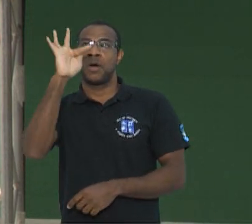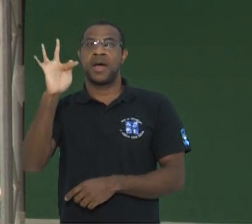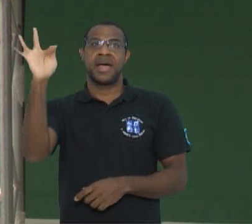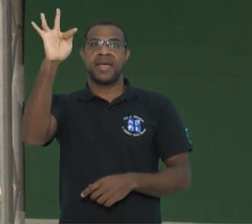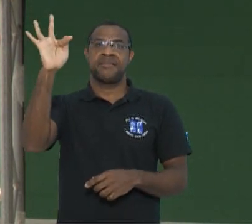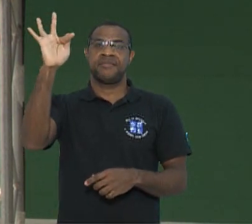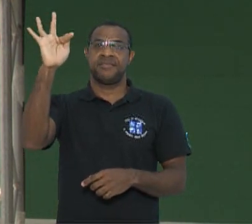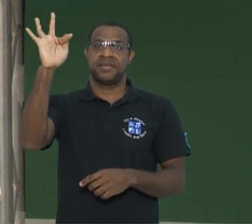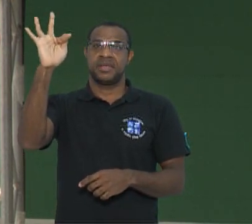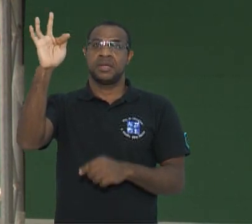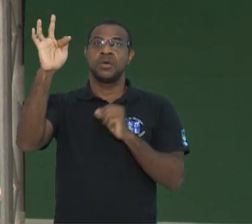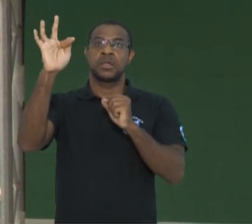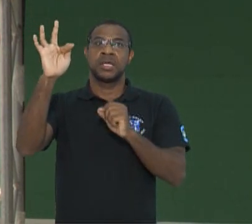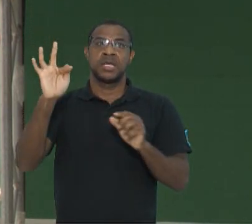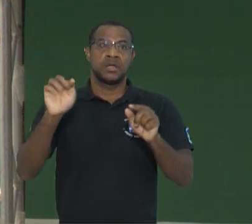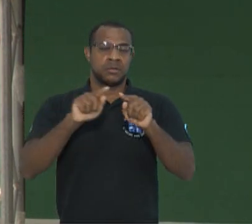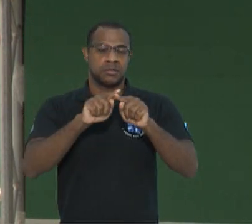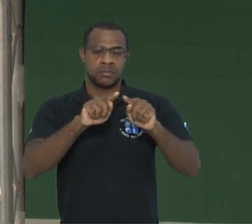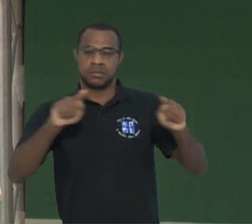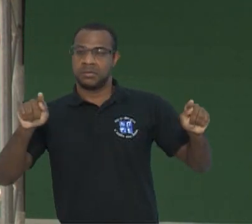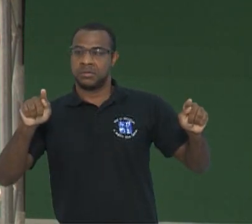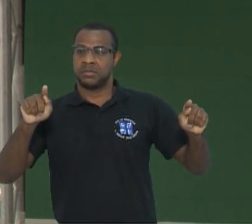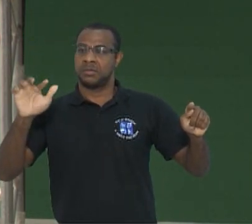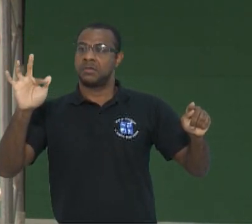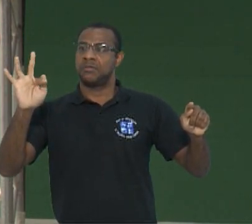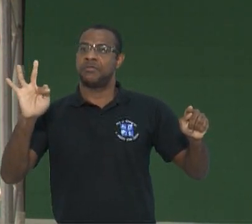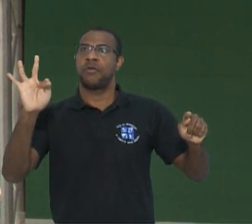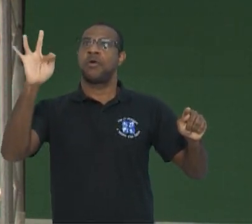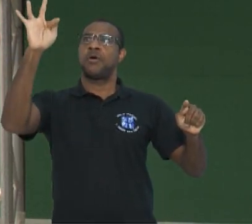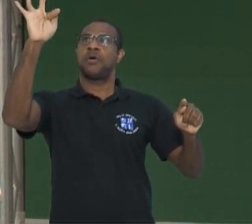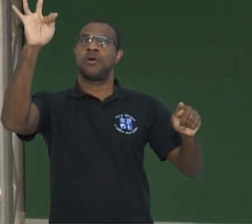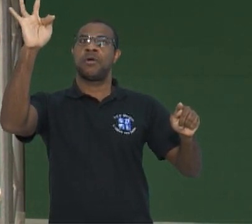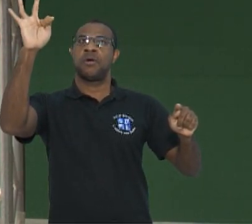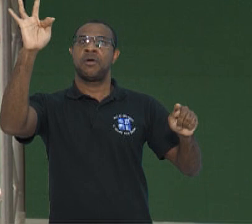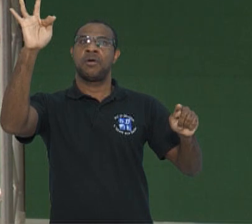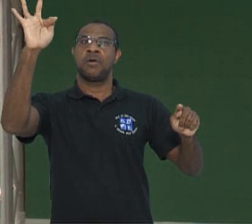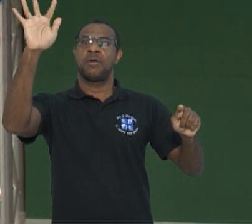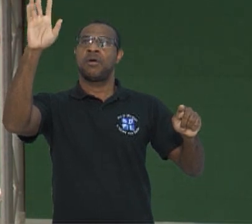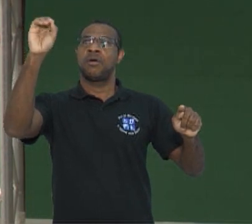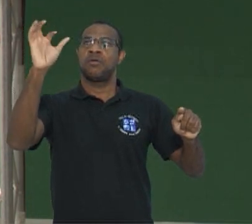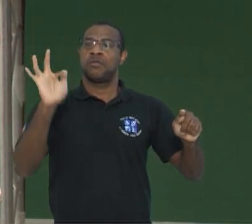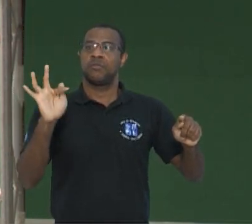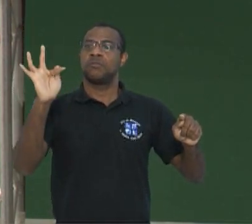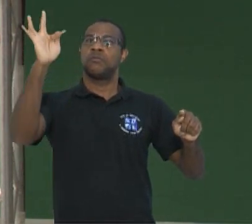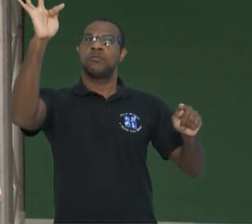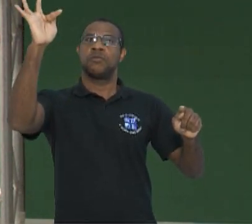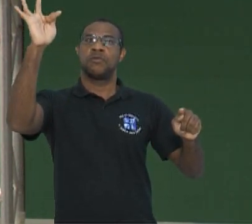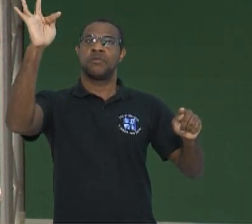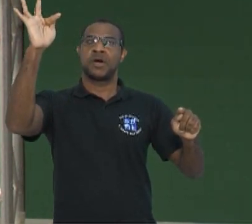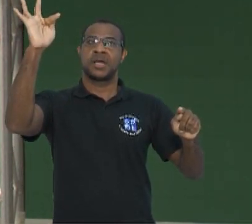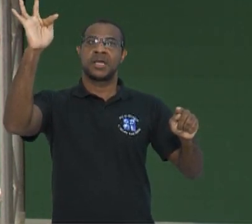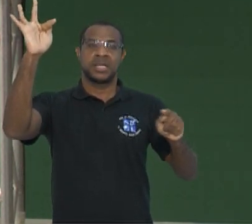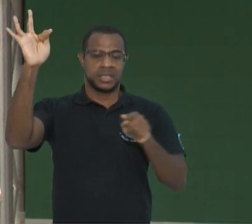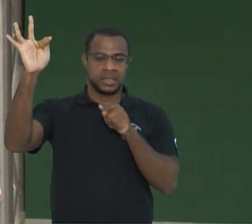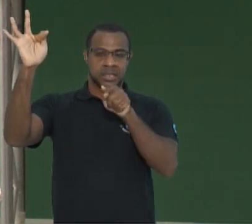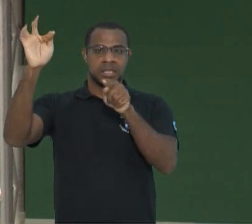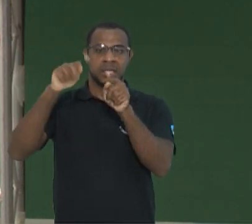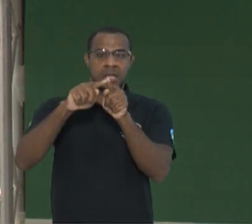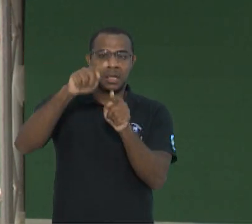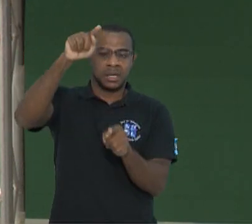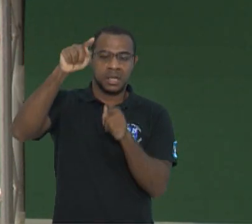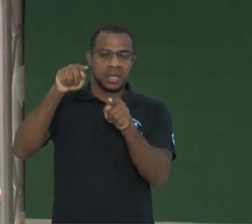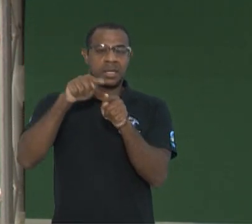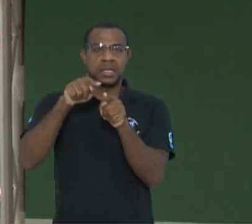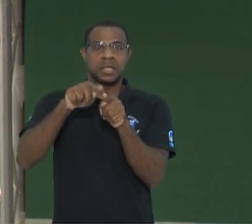focos estiverem sobre o eixo x e, além disso, o centro estiver coincidindo com a origem do